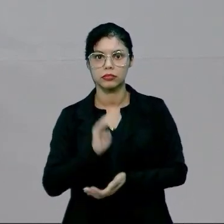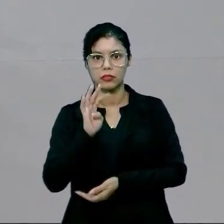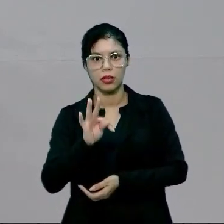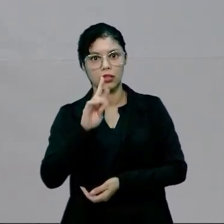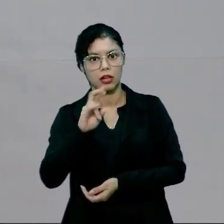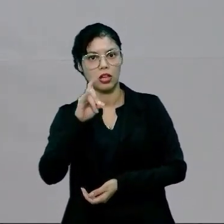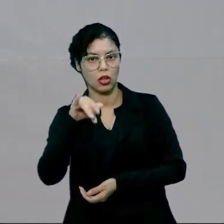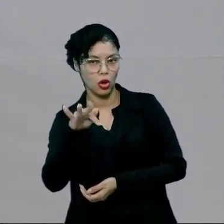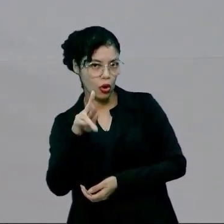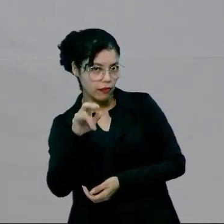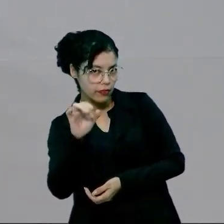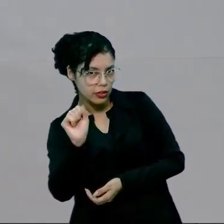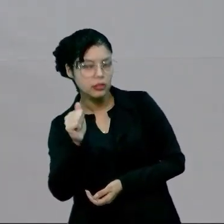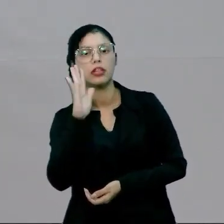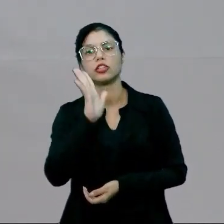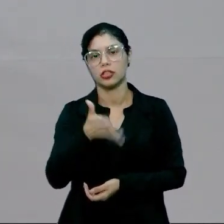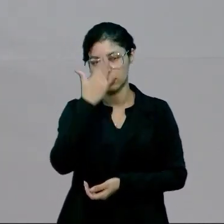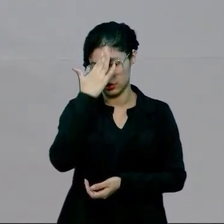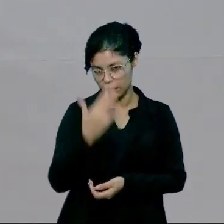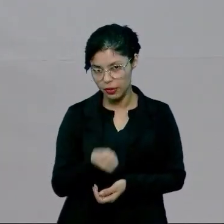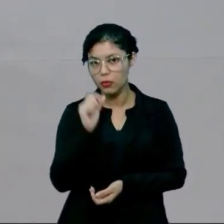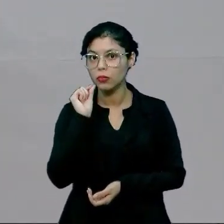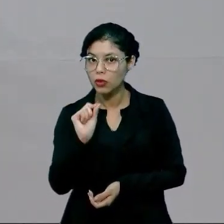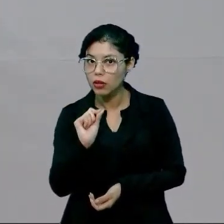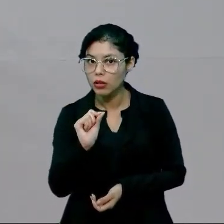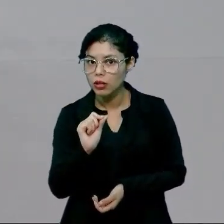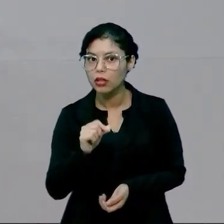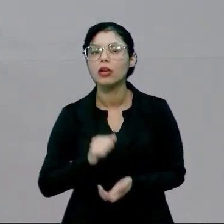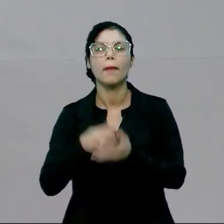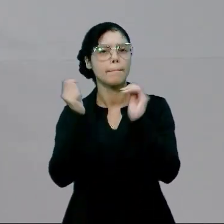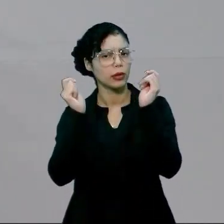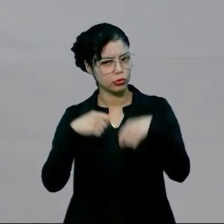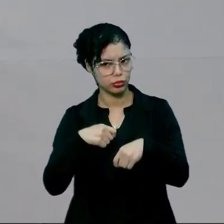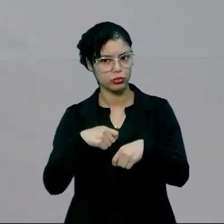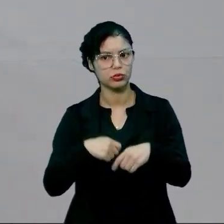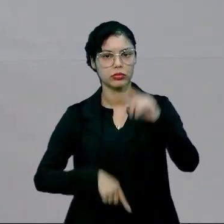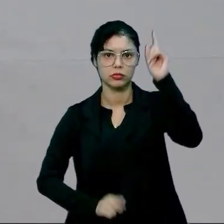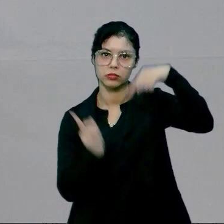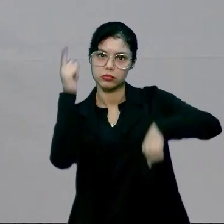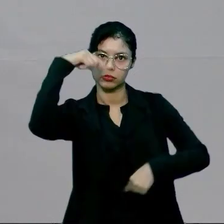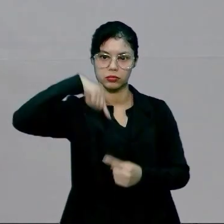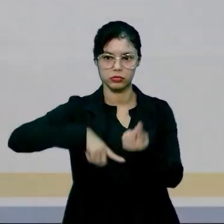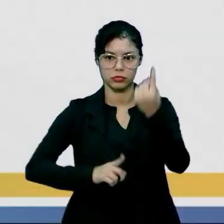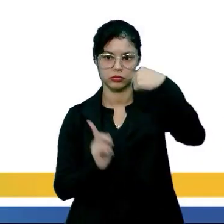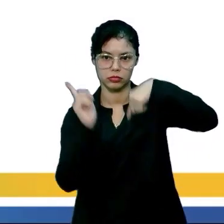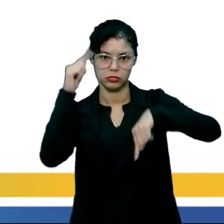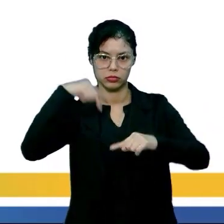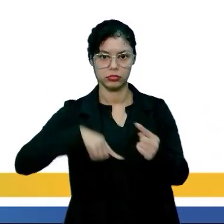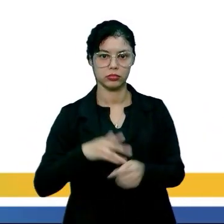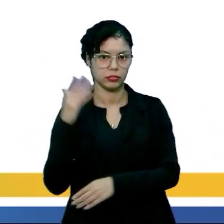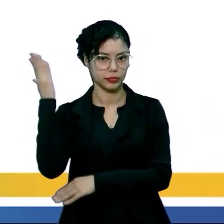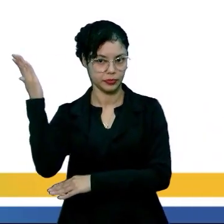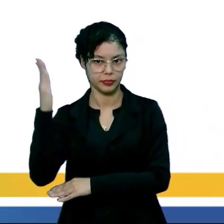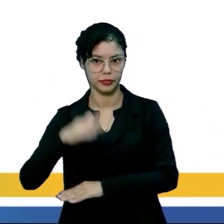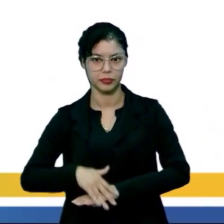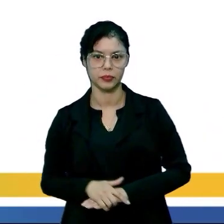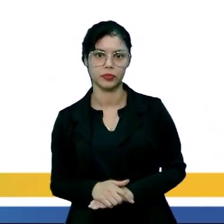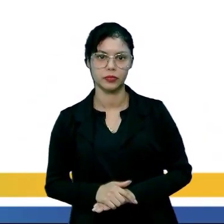traqueófitas, você já vai saber que quer dizer o quê? Que possui vasos condutores, e são esses grupos aí, tá?